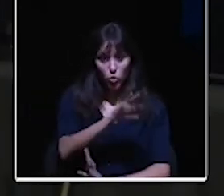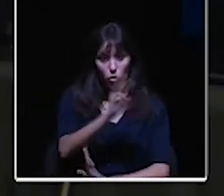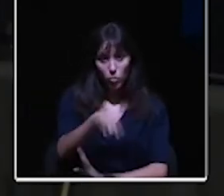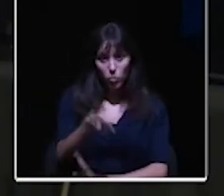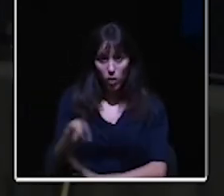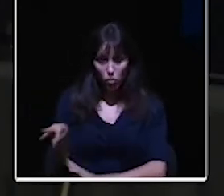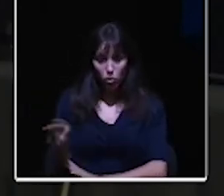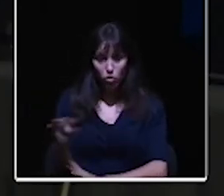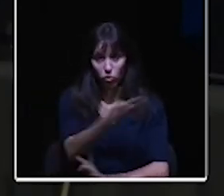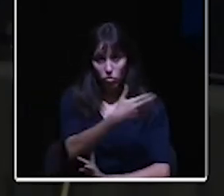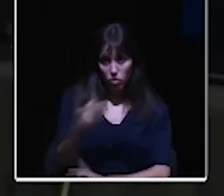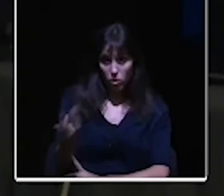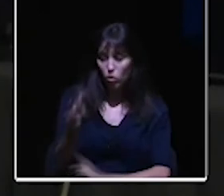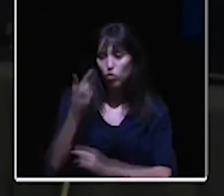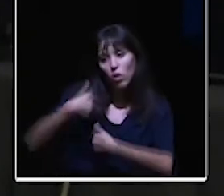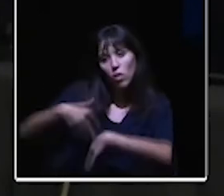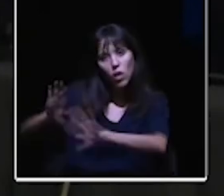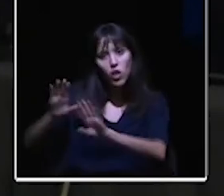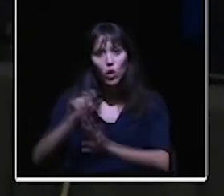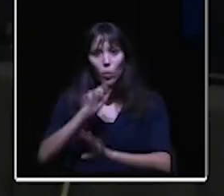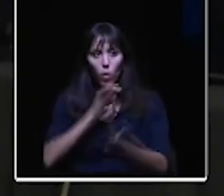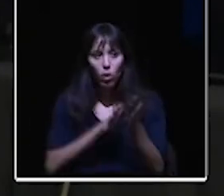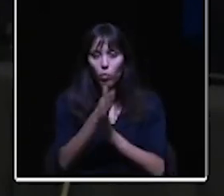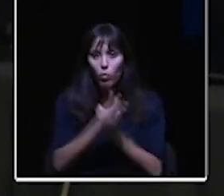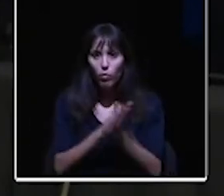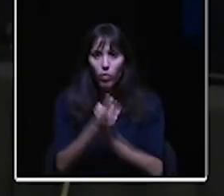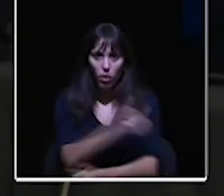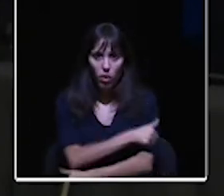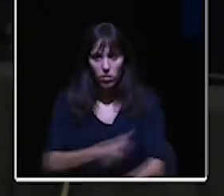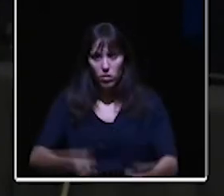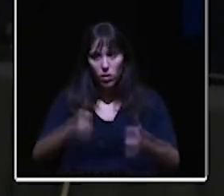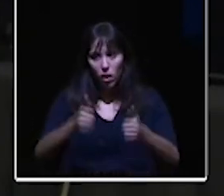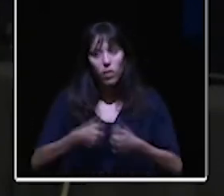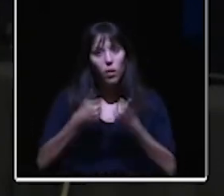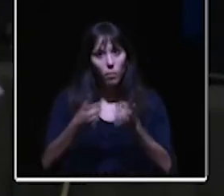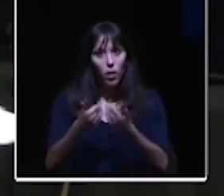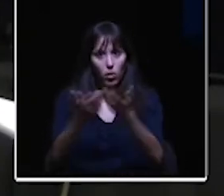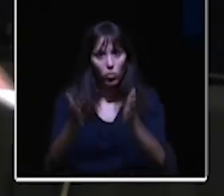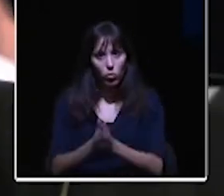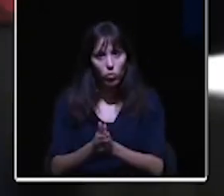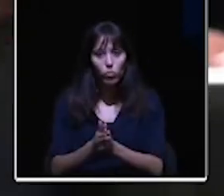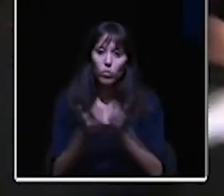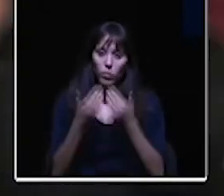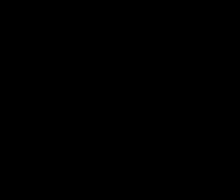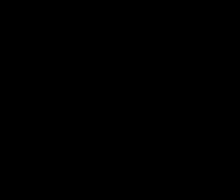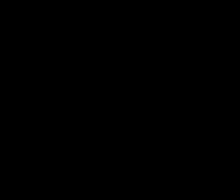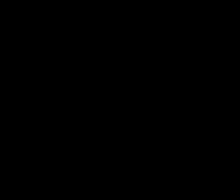passado, de euros que poderiam ser usados na cidade e para bem de todos? Obrigada.